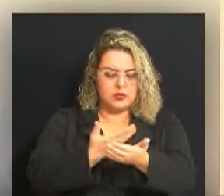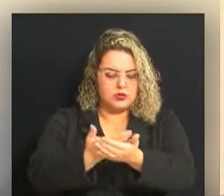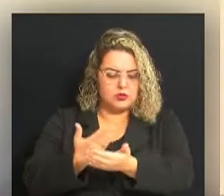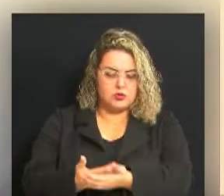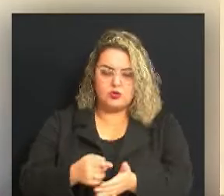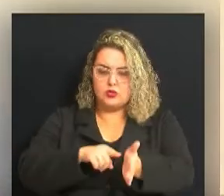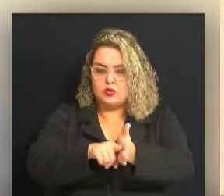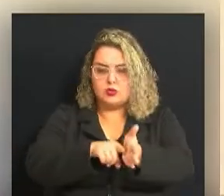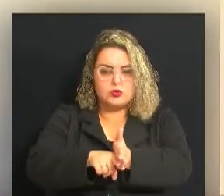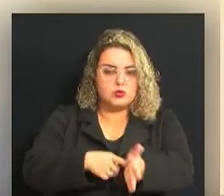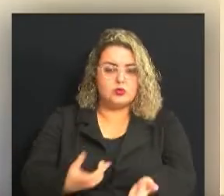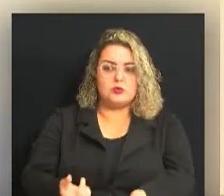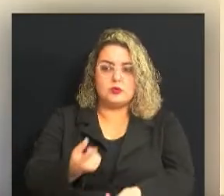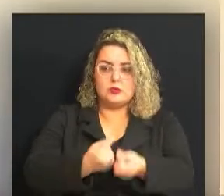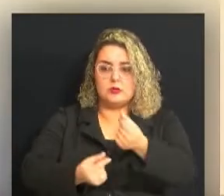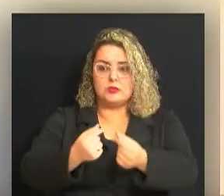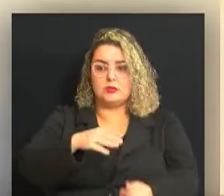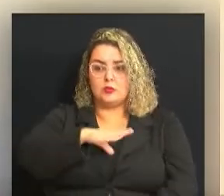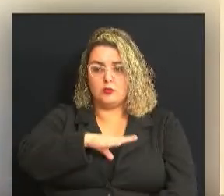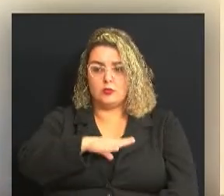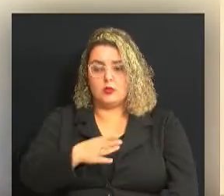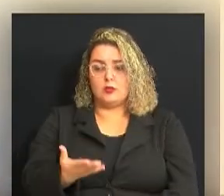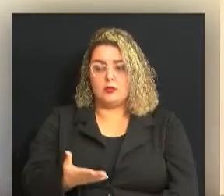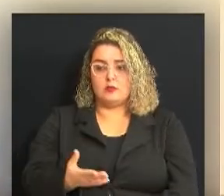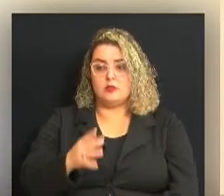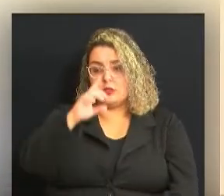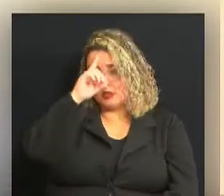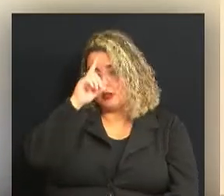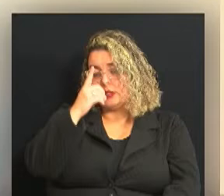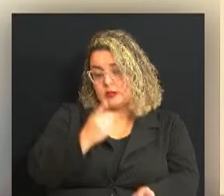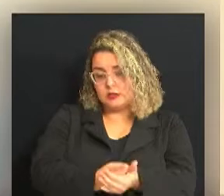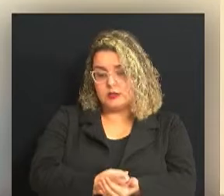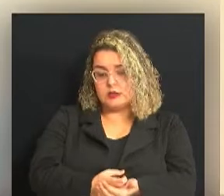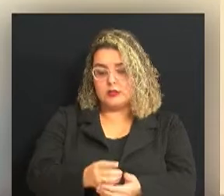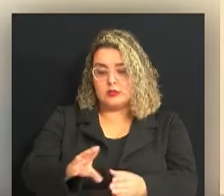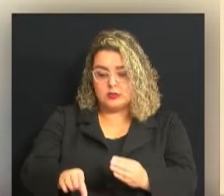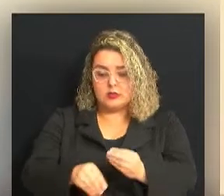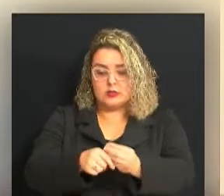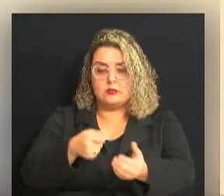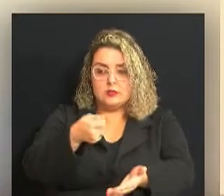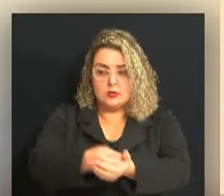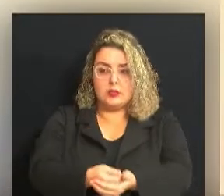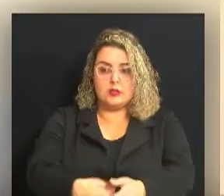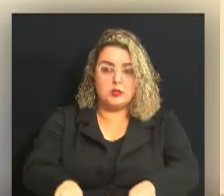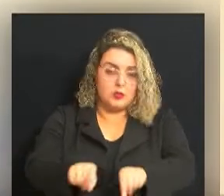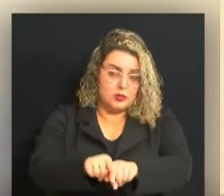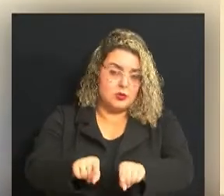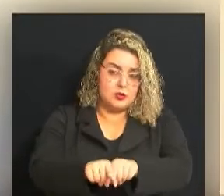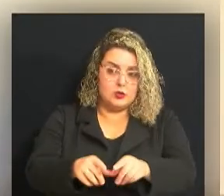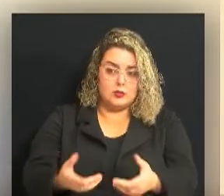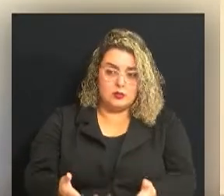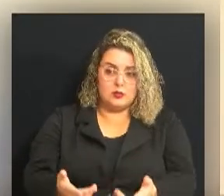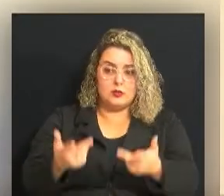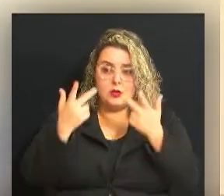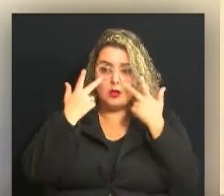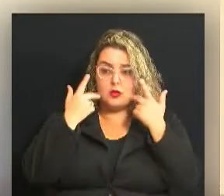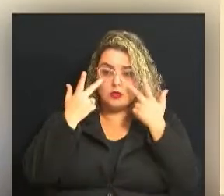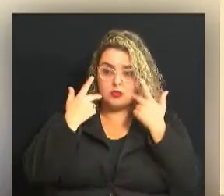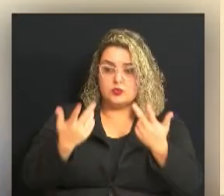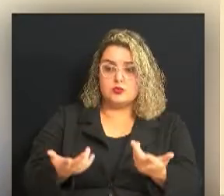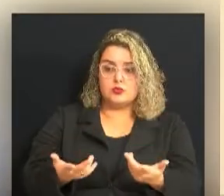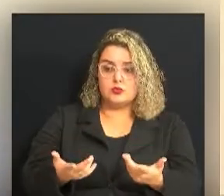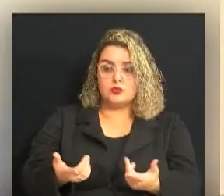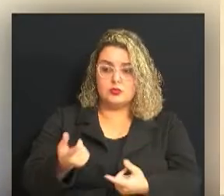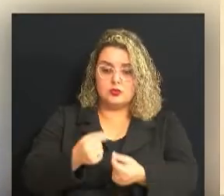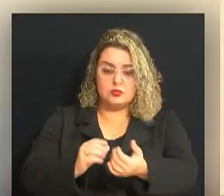esse orçamento municipal para destinar tanto das emendas impositivas como das emendas normais para a